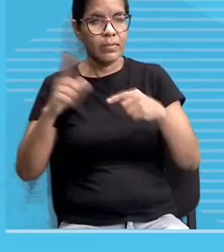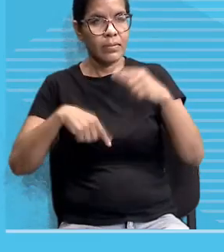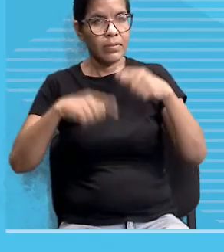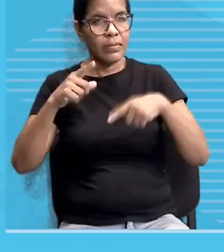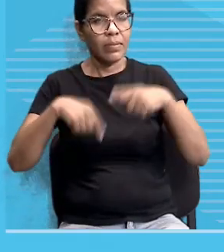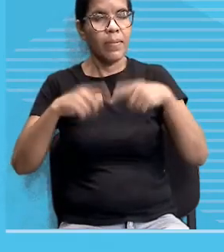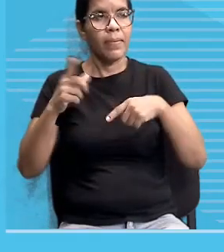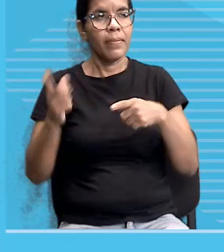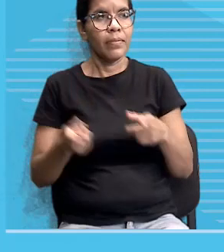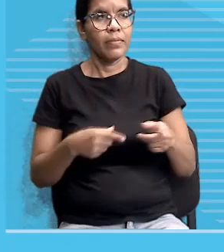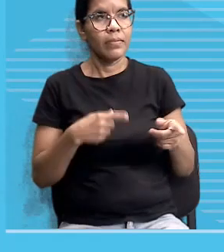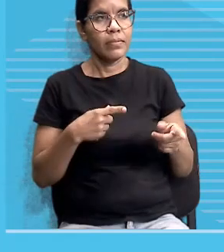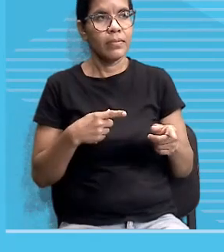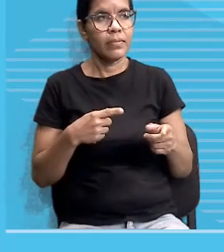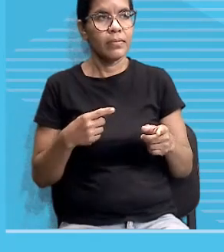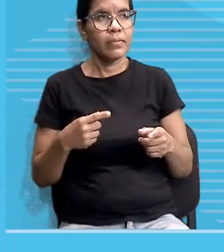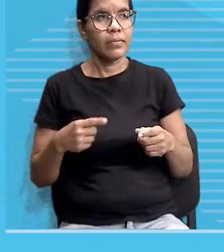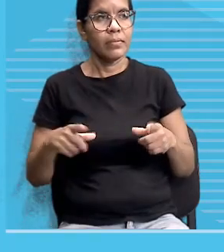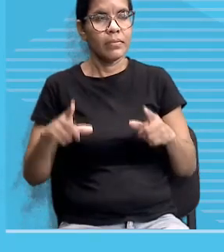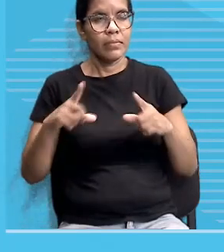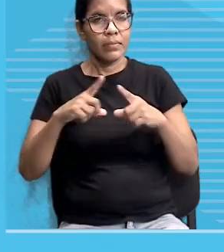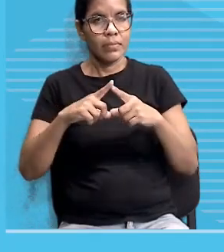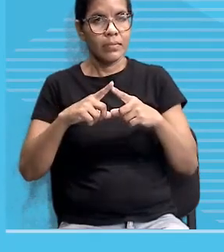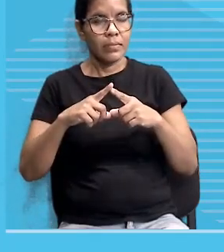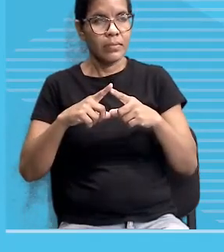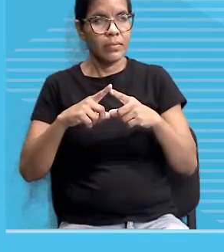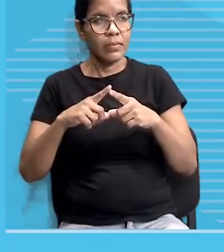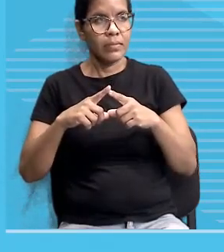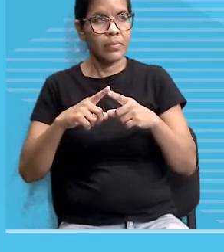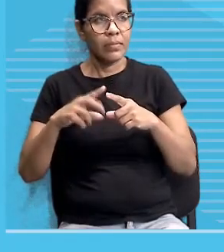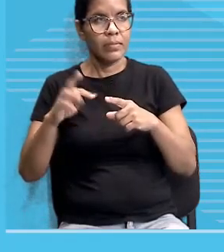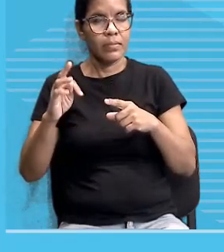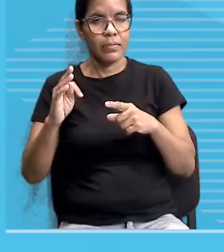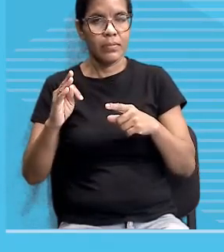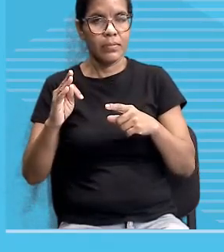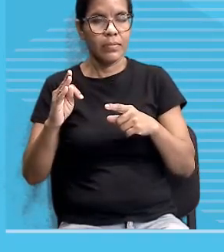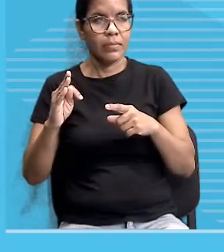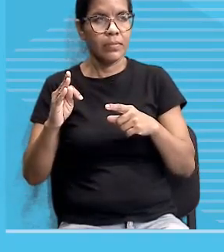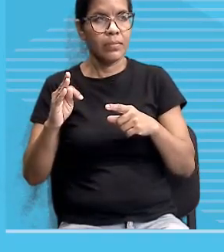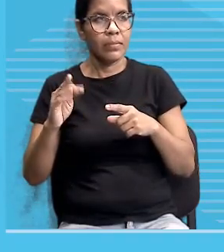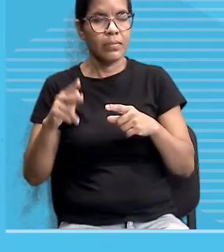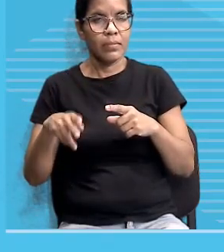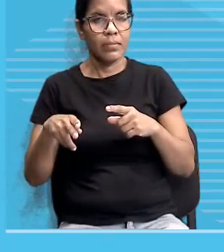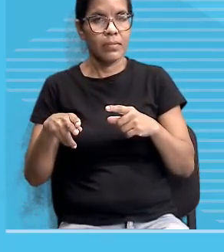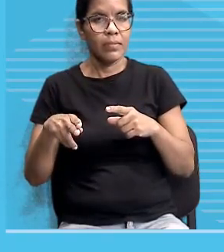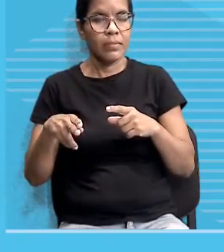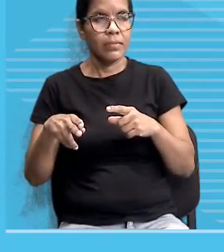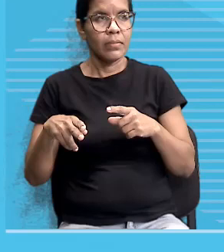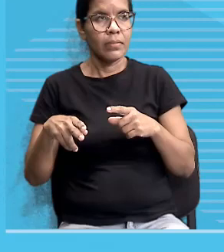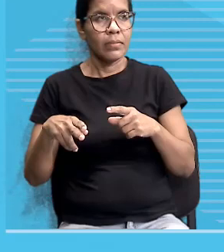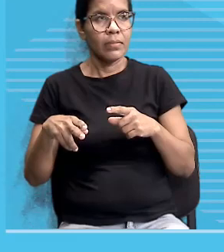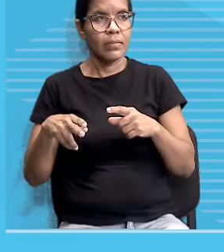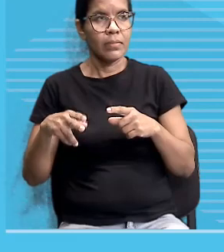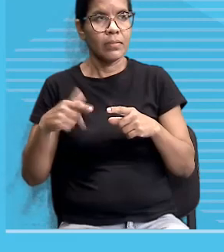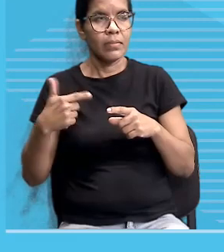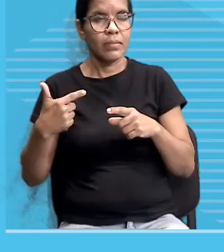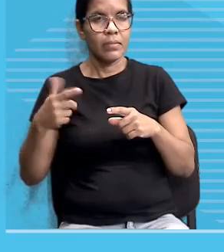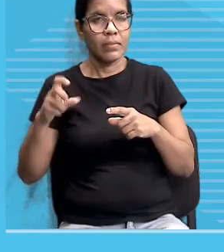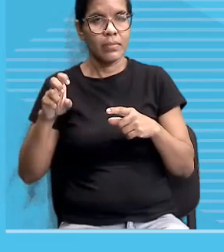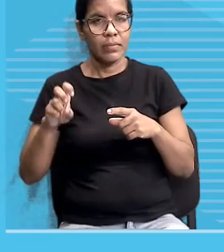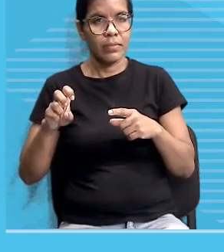bom então aqui eu tenho a variação da temperatura a =